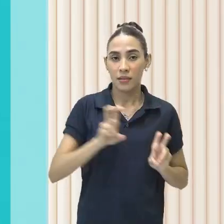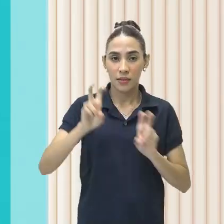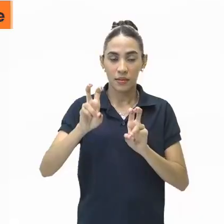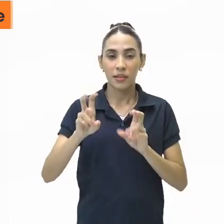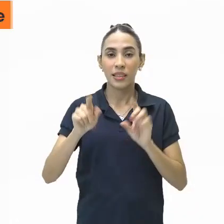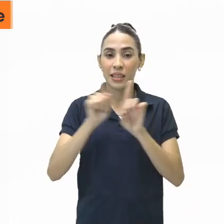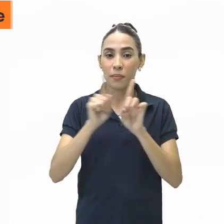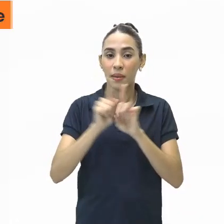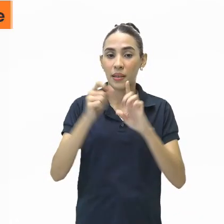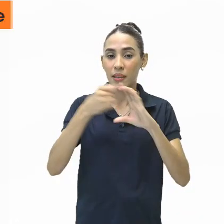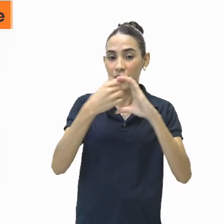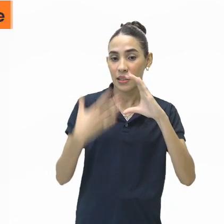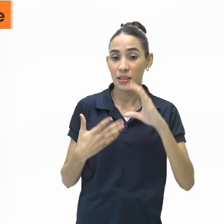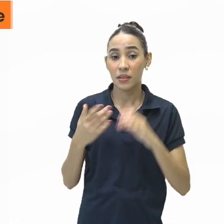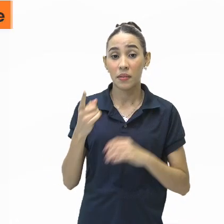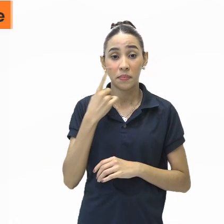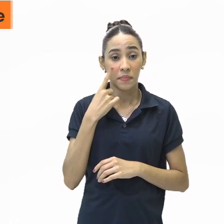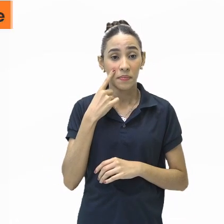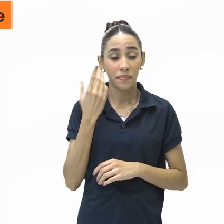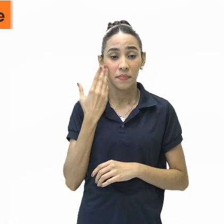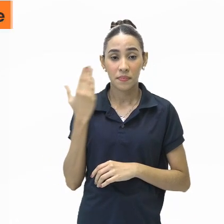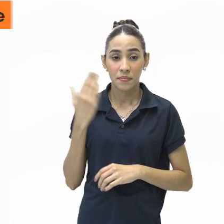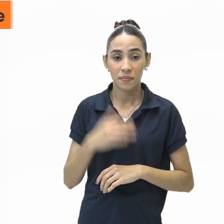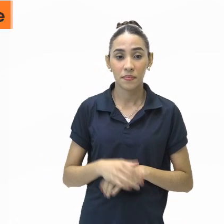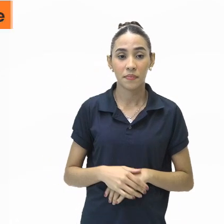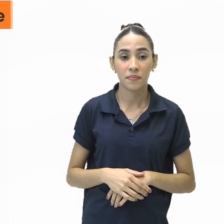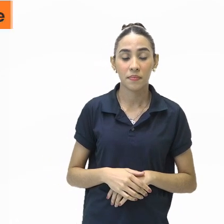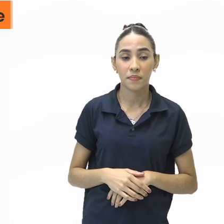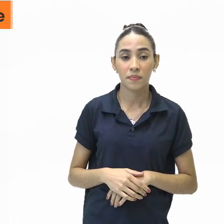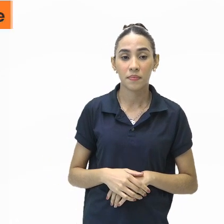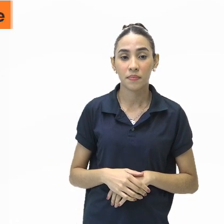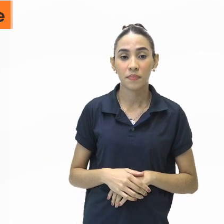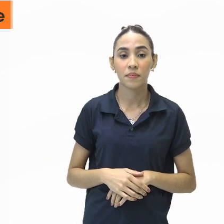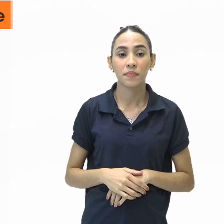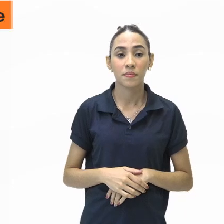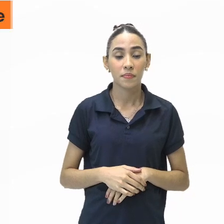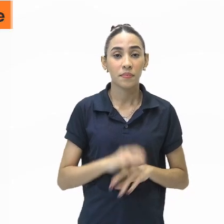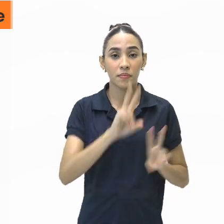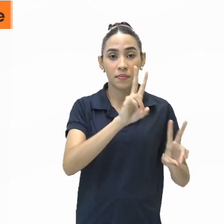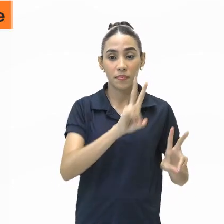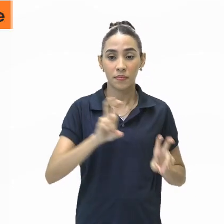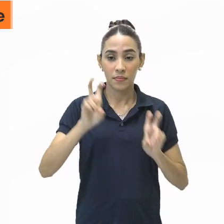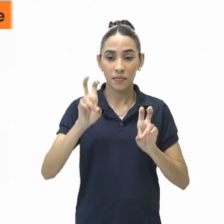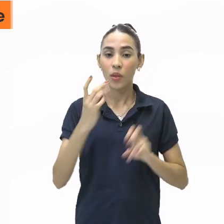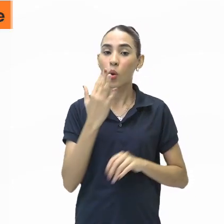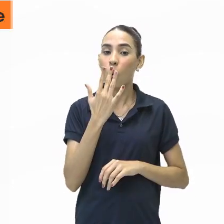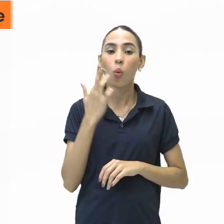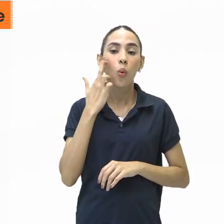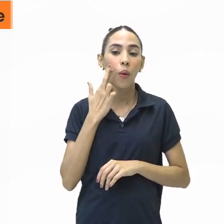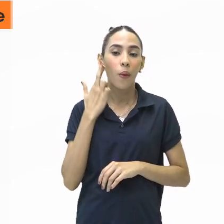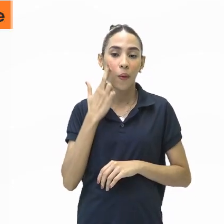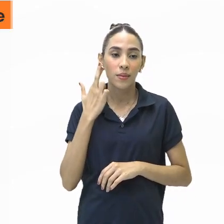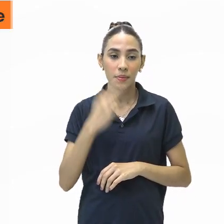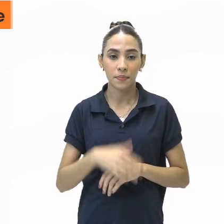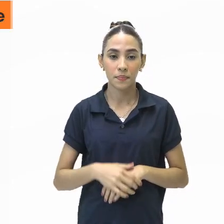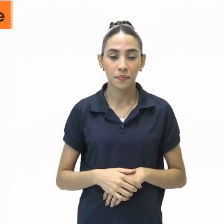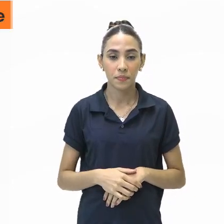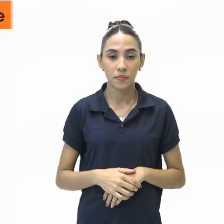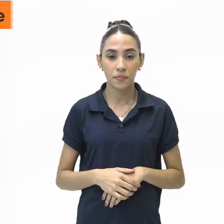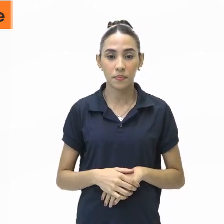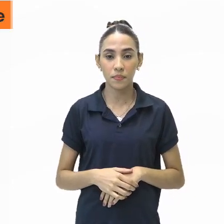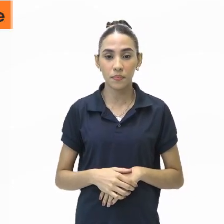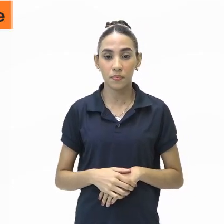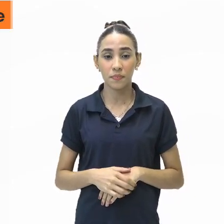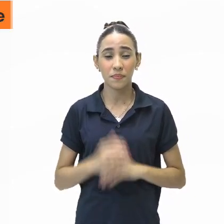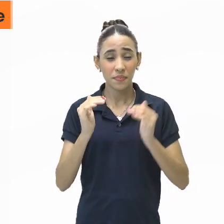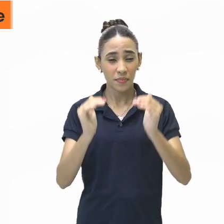paráfrase. Vamos verificar isso daí? Olha só, tem ali a citação, que está destacado logo no comecinho,